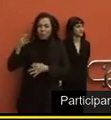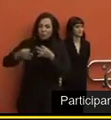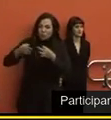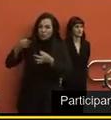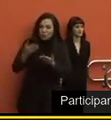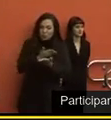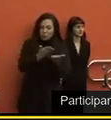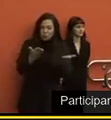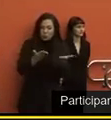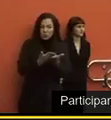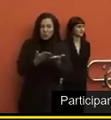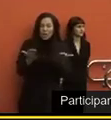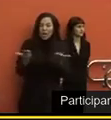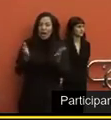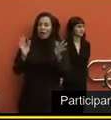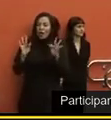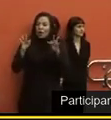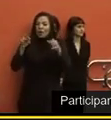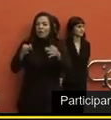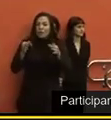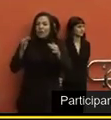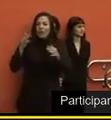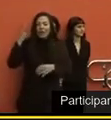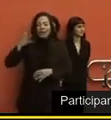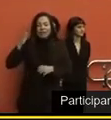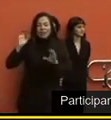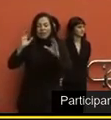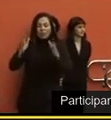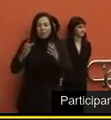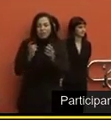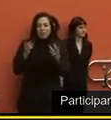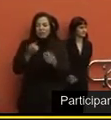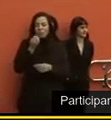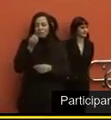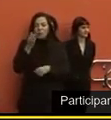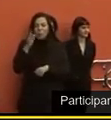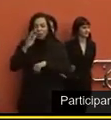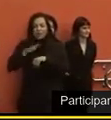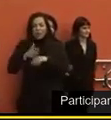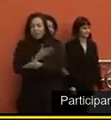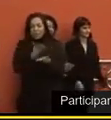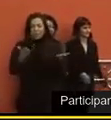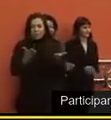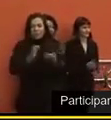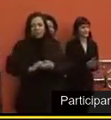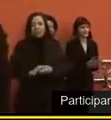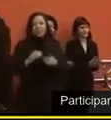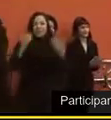justiça, declaro encerrada a solenidade. Boa tarde a todos. Obrigado.